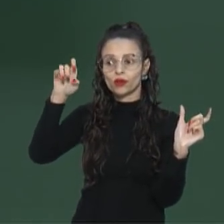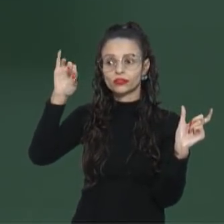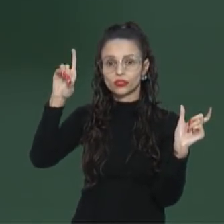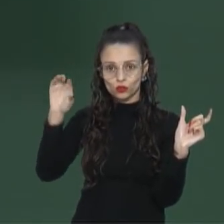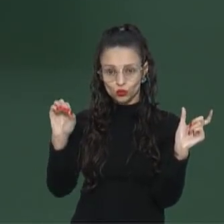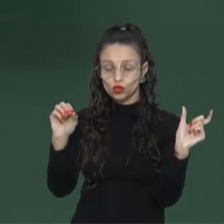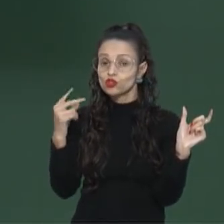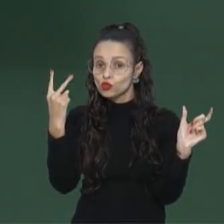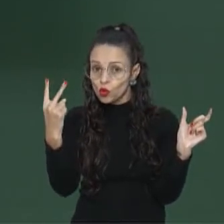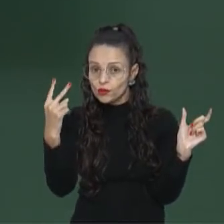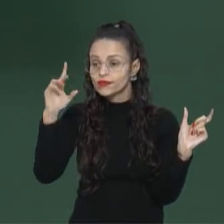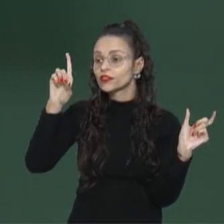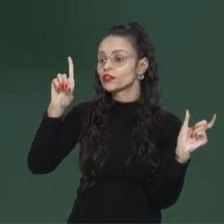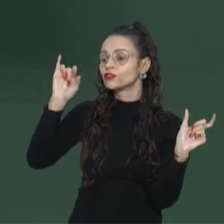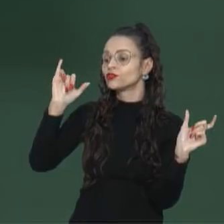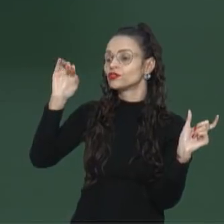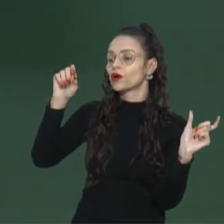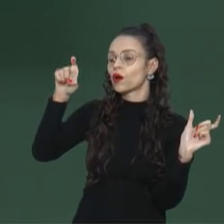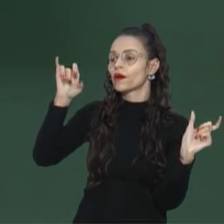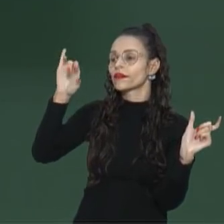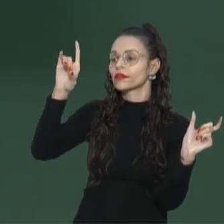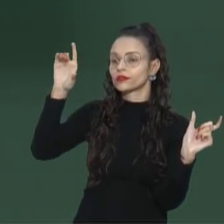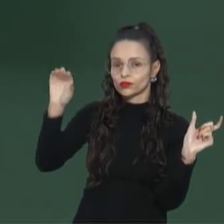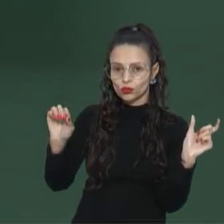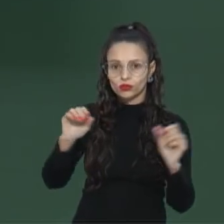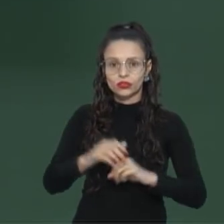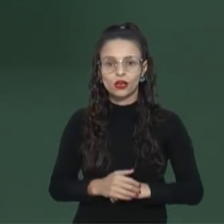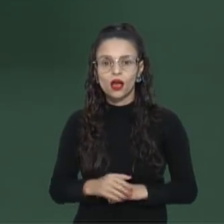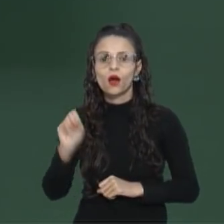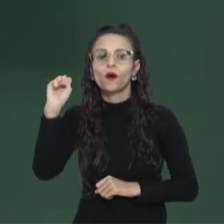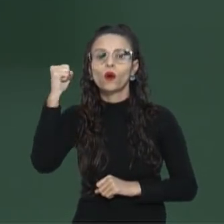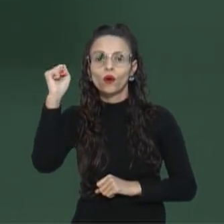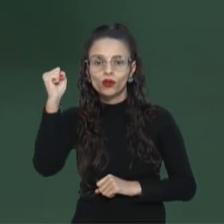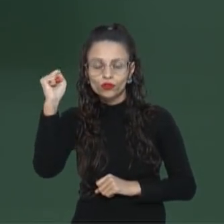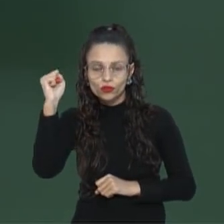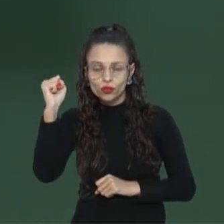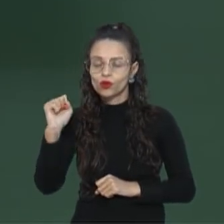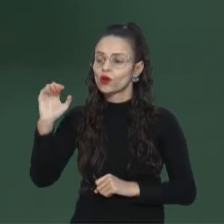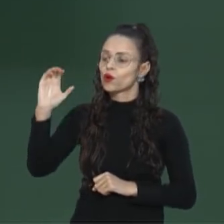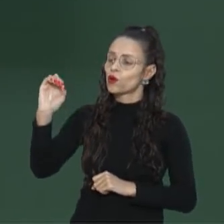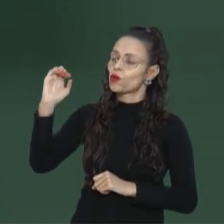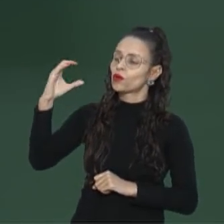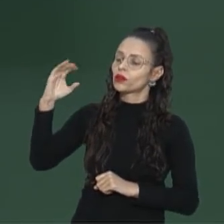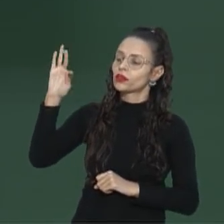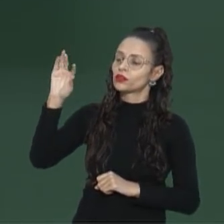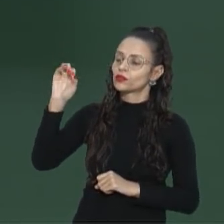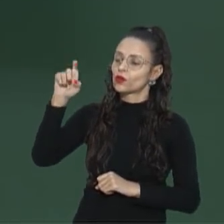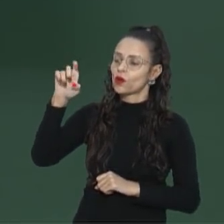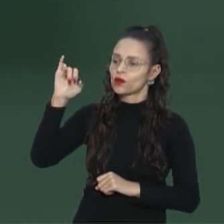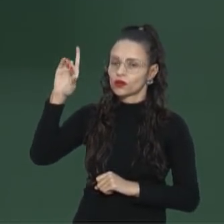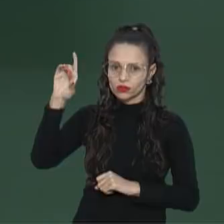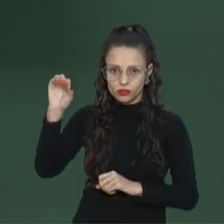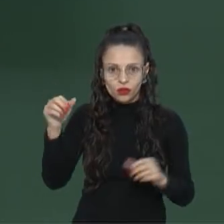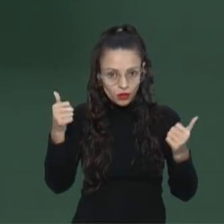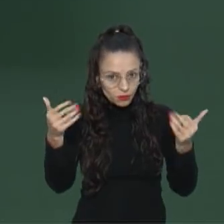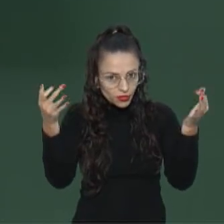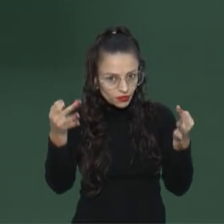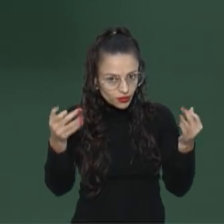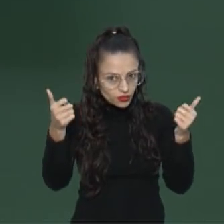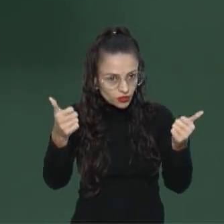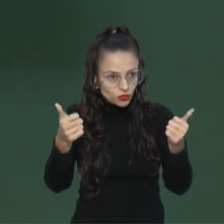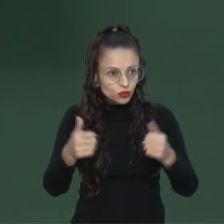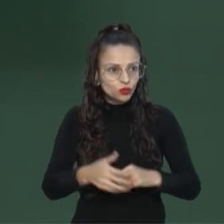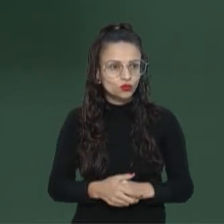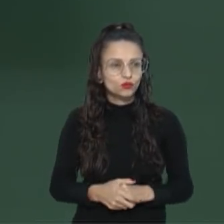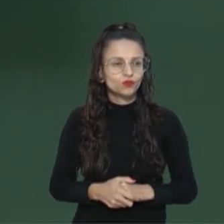Dois oxigênios? Dióxido. Oito oxigênios? Octóxido. Perfeito?